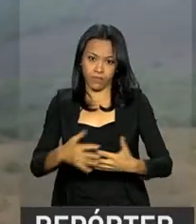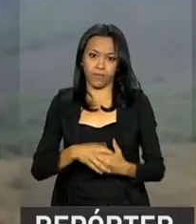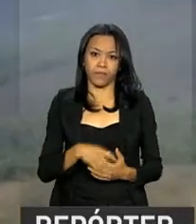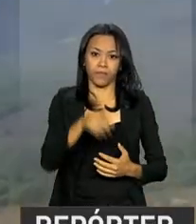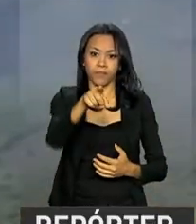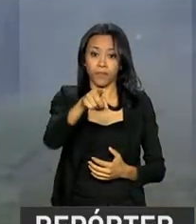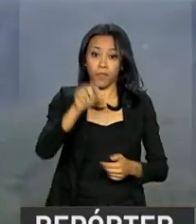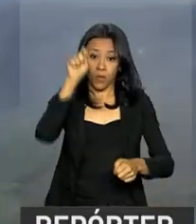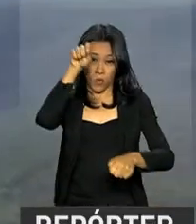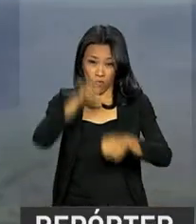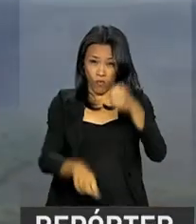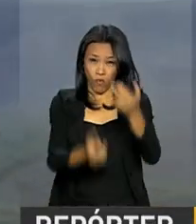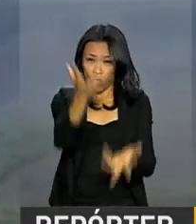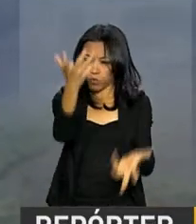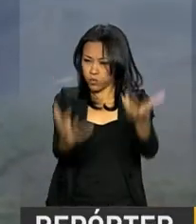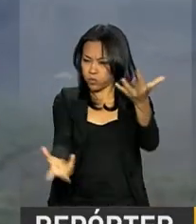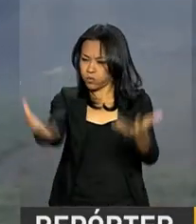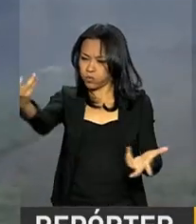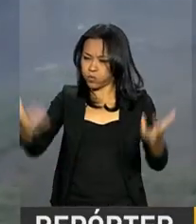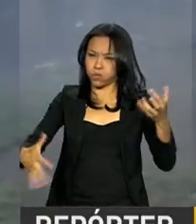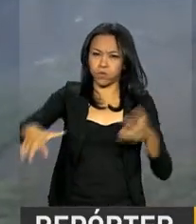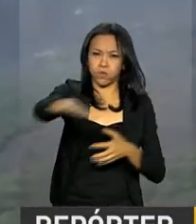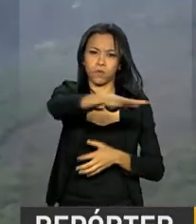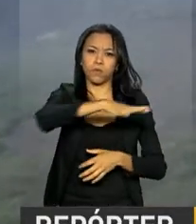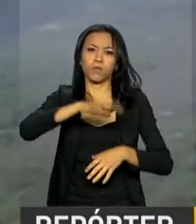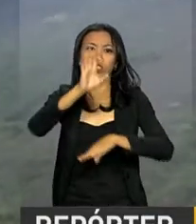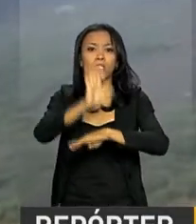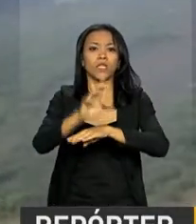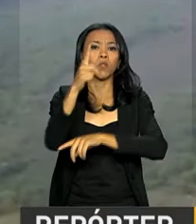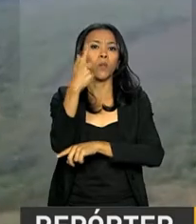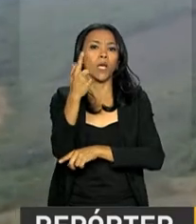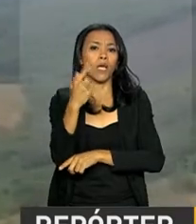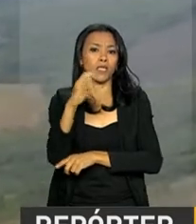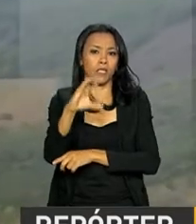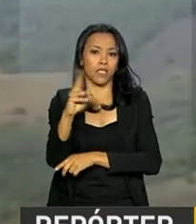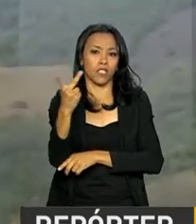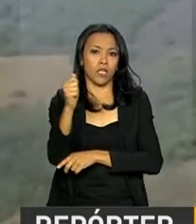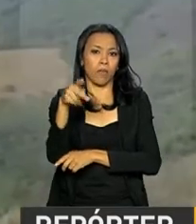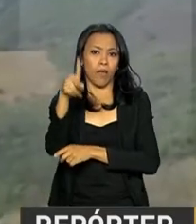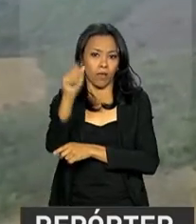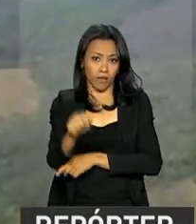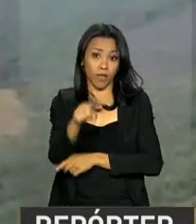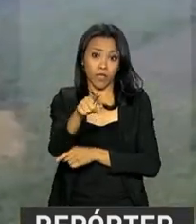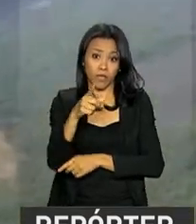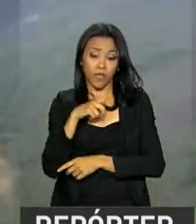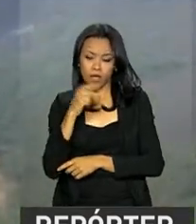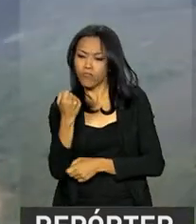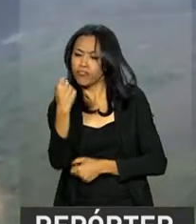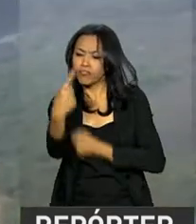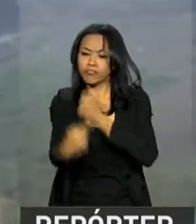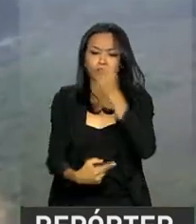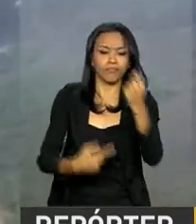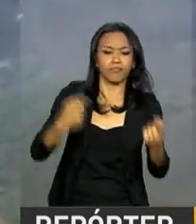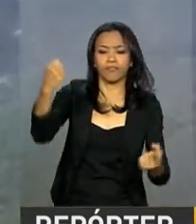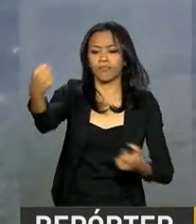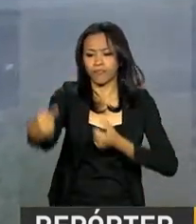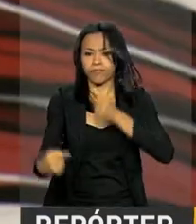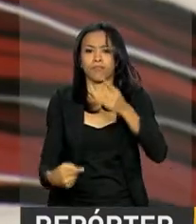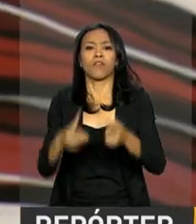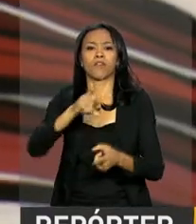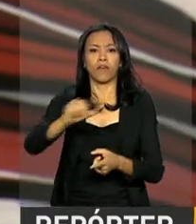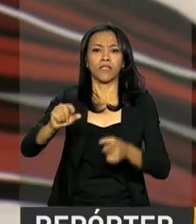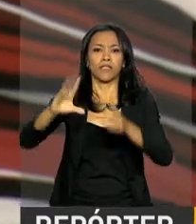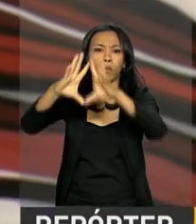o incêndio no parque nacional da chapada dos veadeiros em goiás está controlado e os focos que ainda resistem devem ser extintos nos próximos